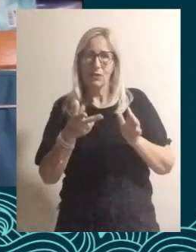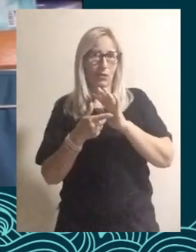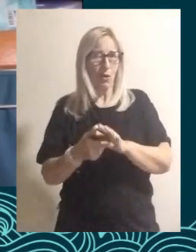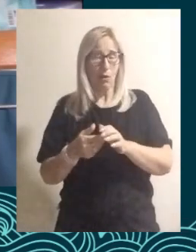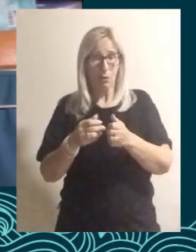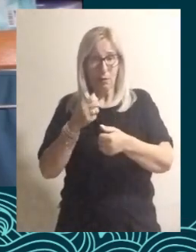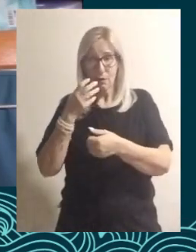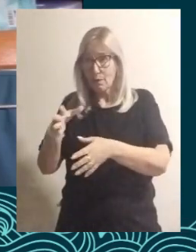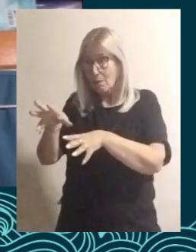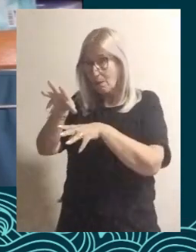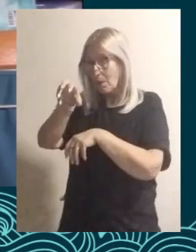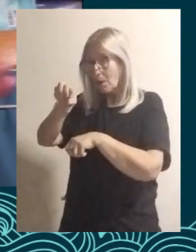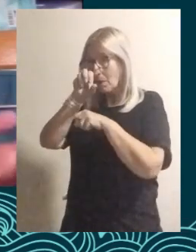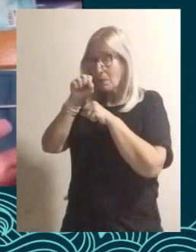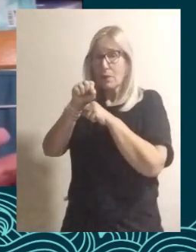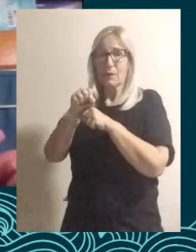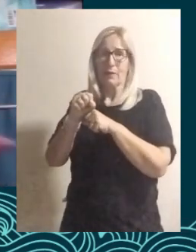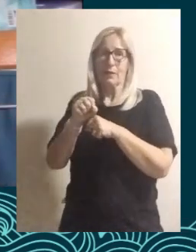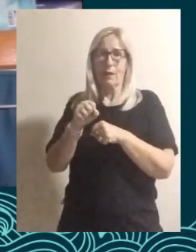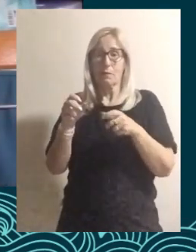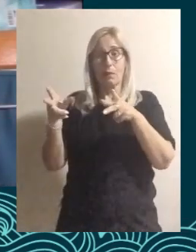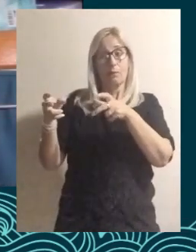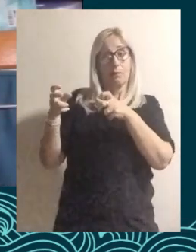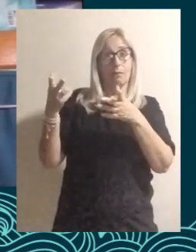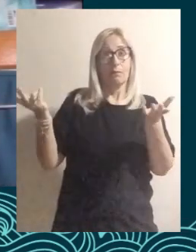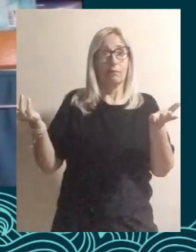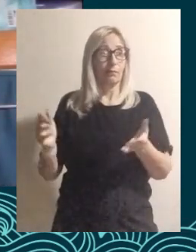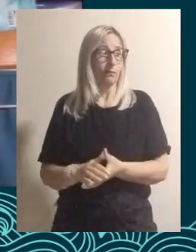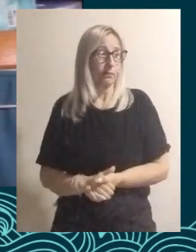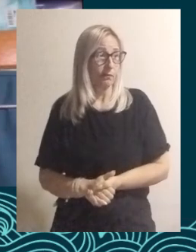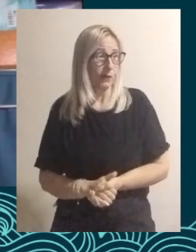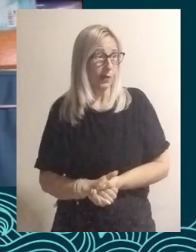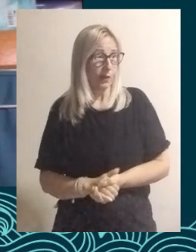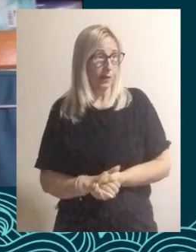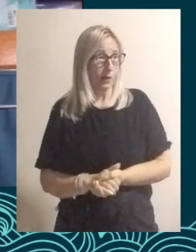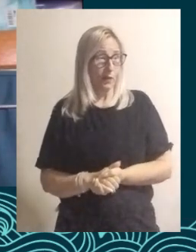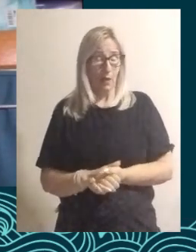tenho cachorros de trenó que percebem Sou para mulher. contestar?